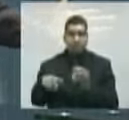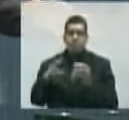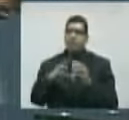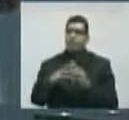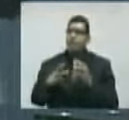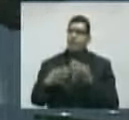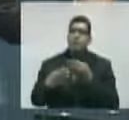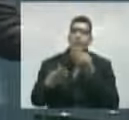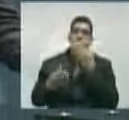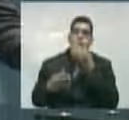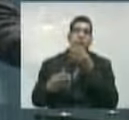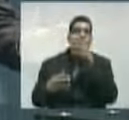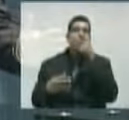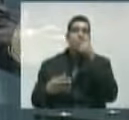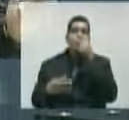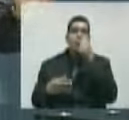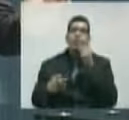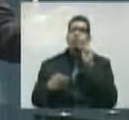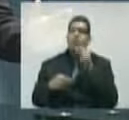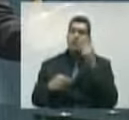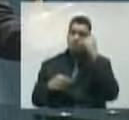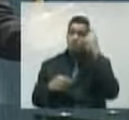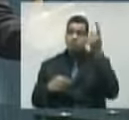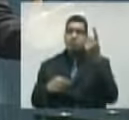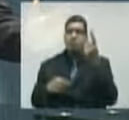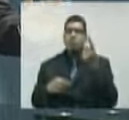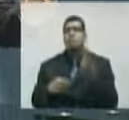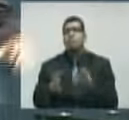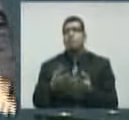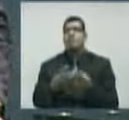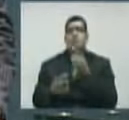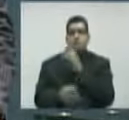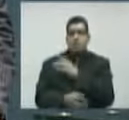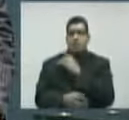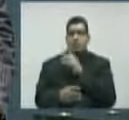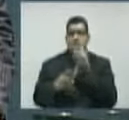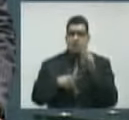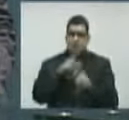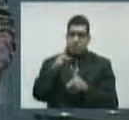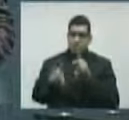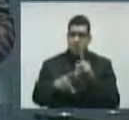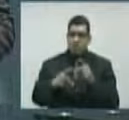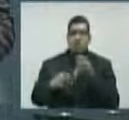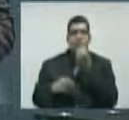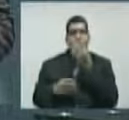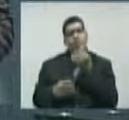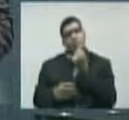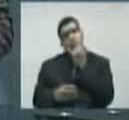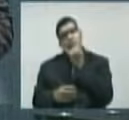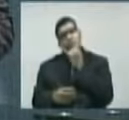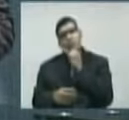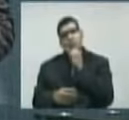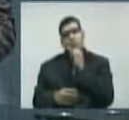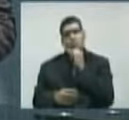uma papagaiada para tentar enganar a população. Felizmente, a população